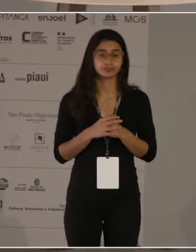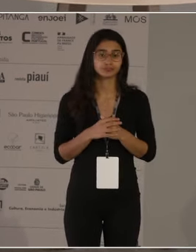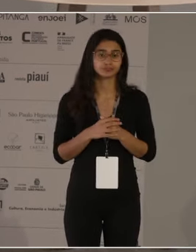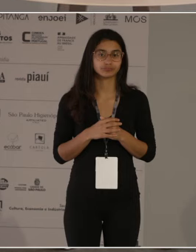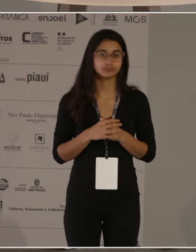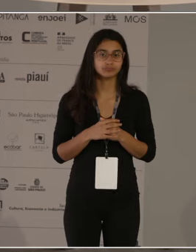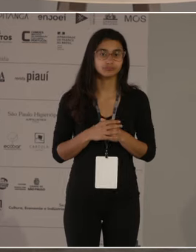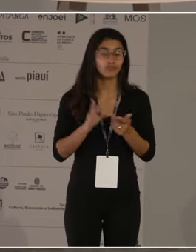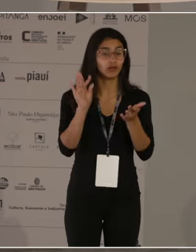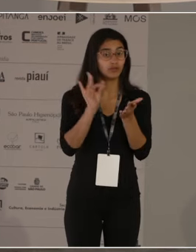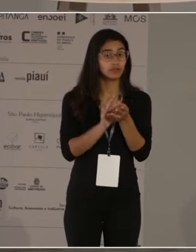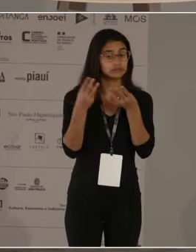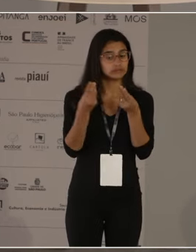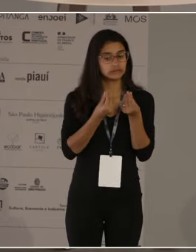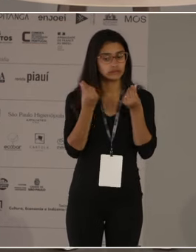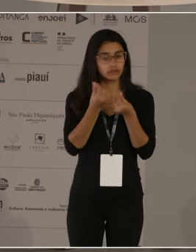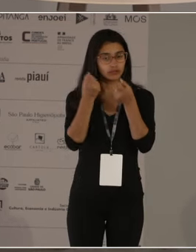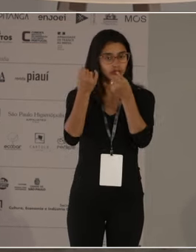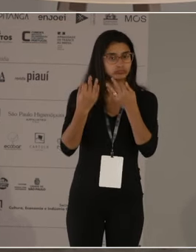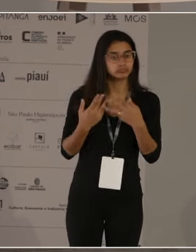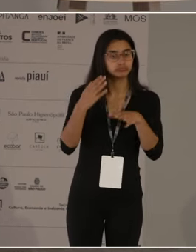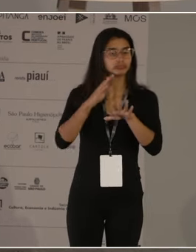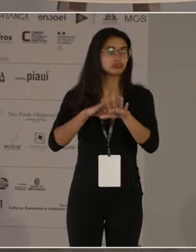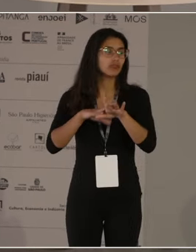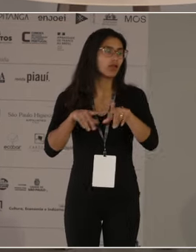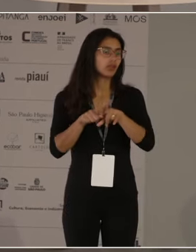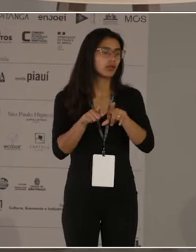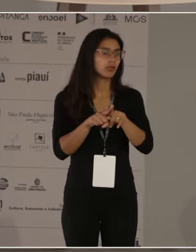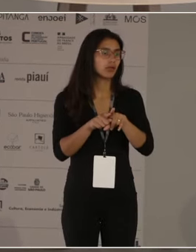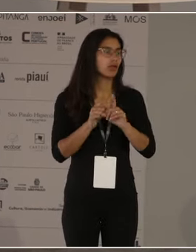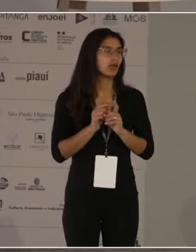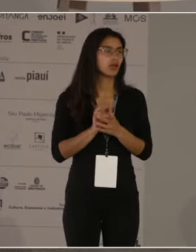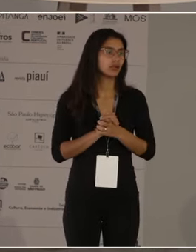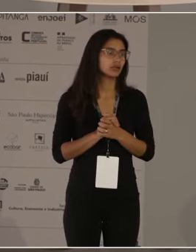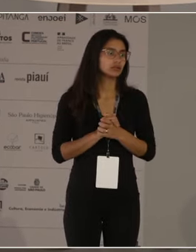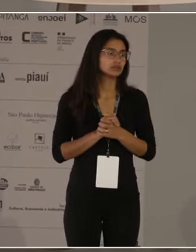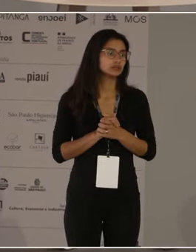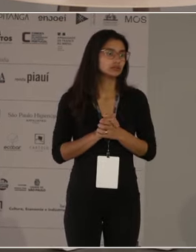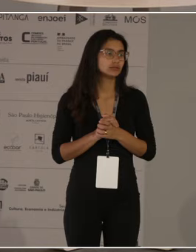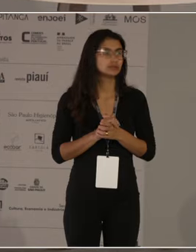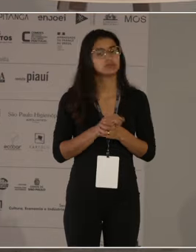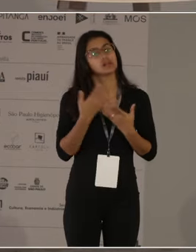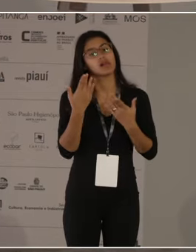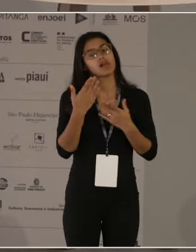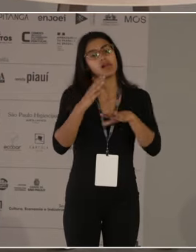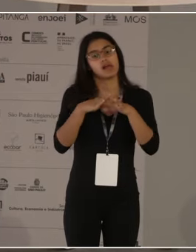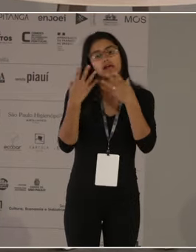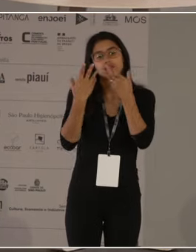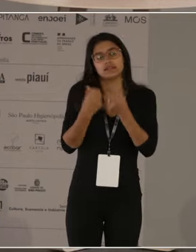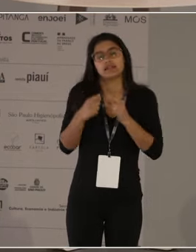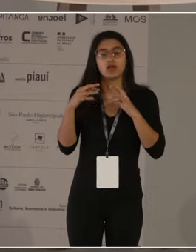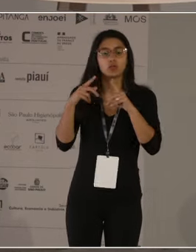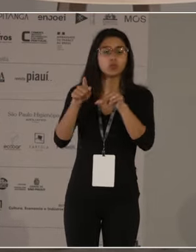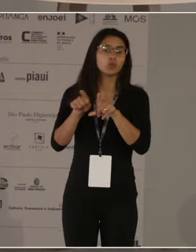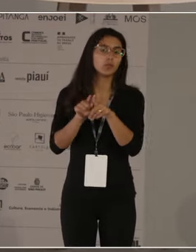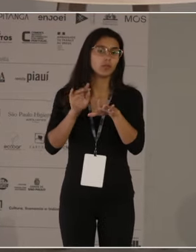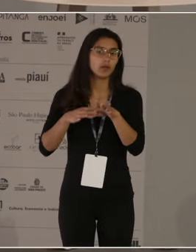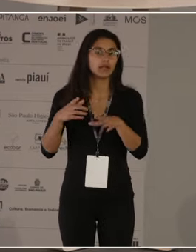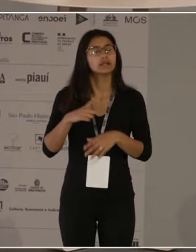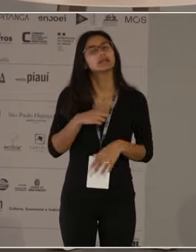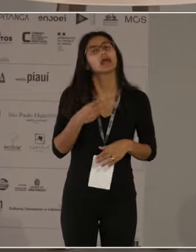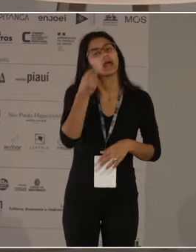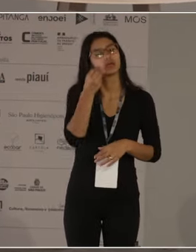o fato de ser sensível a essa narrativa não me faz julgar com menos rigor os achados, né? No fundo, eu tento falar das